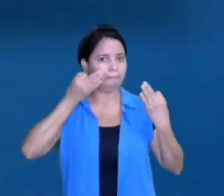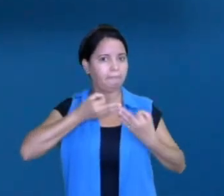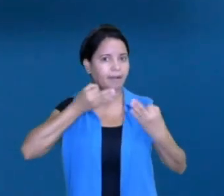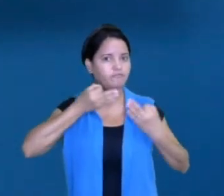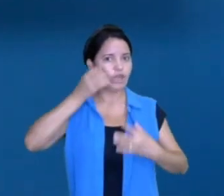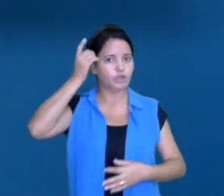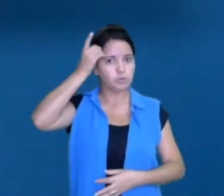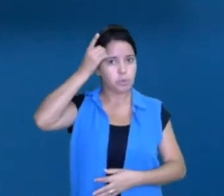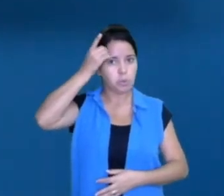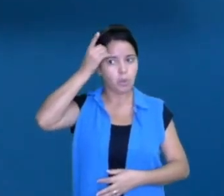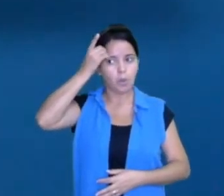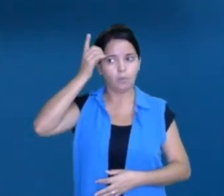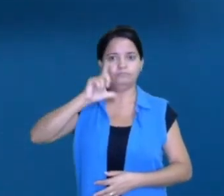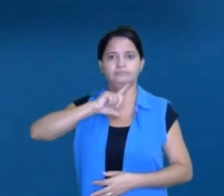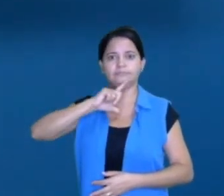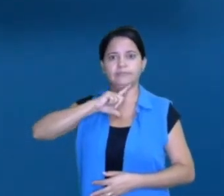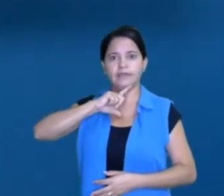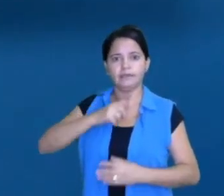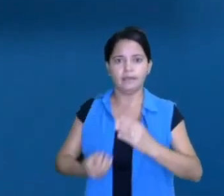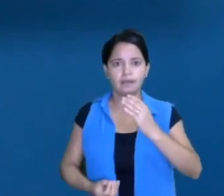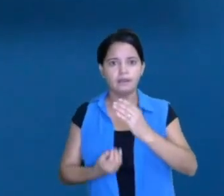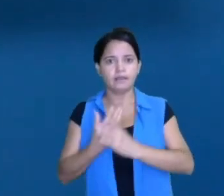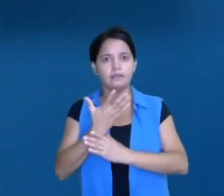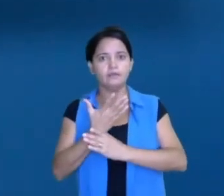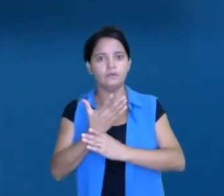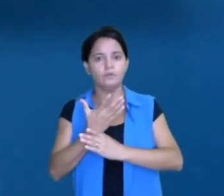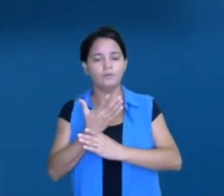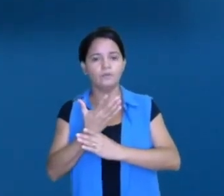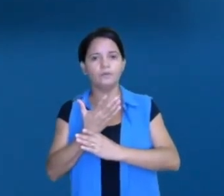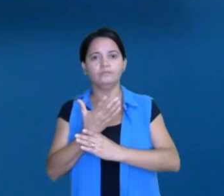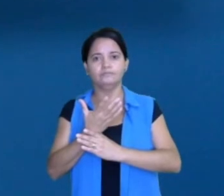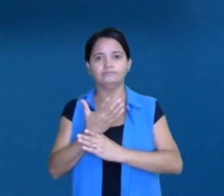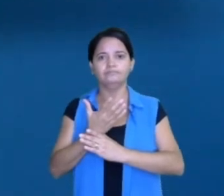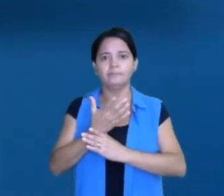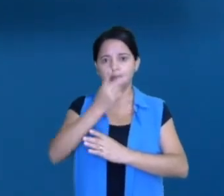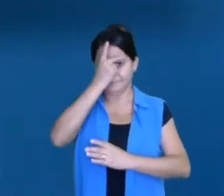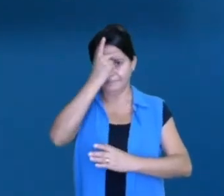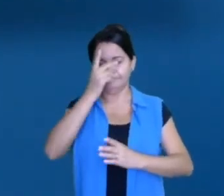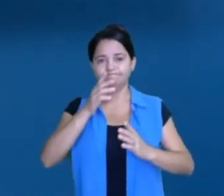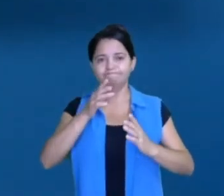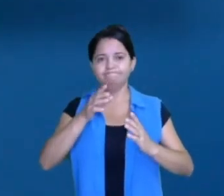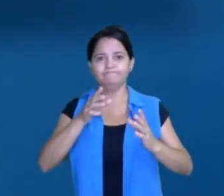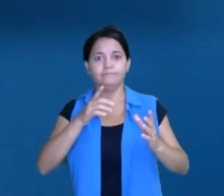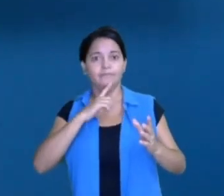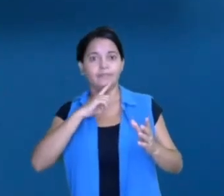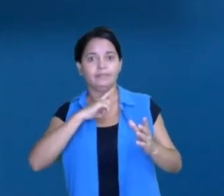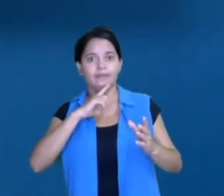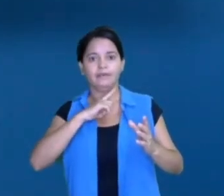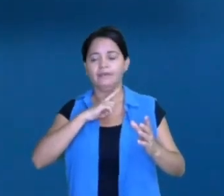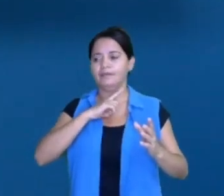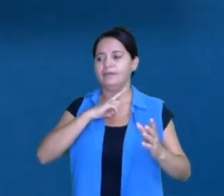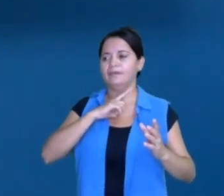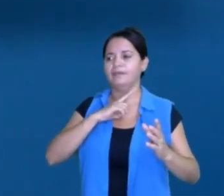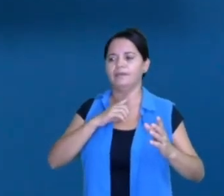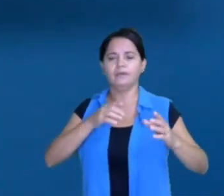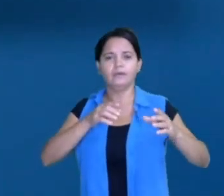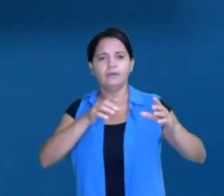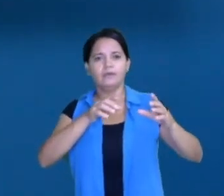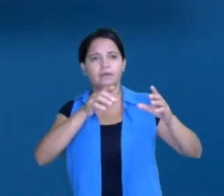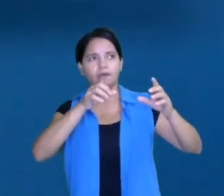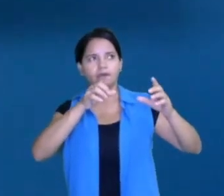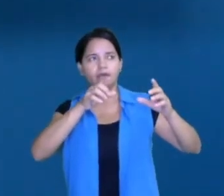gente, criado um Partido Operário Social Democrata Russo, Partido Operário